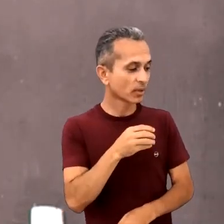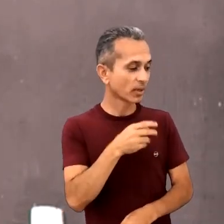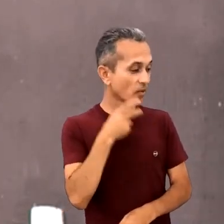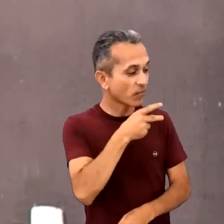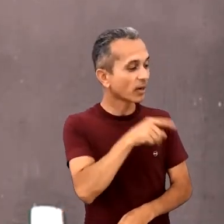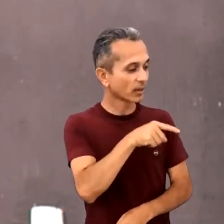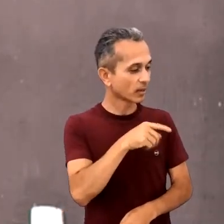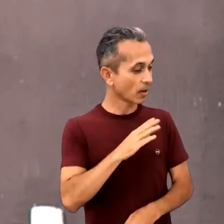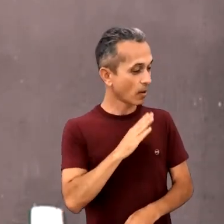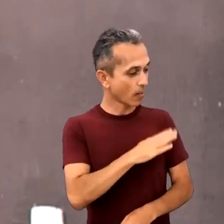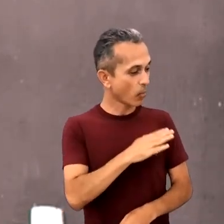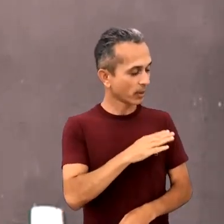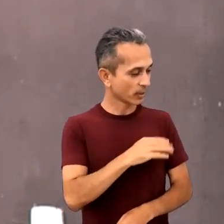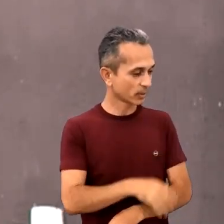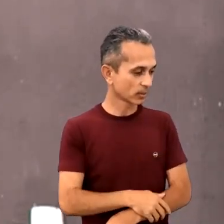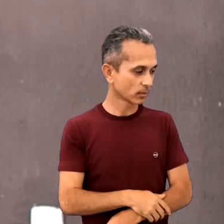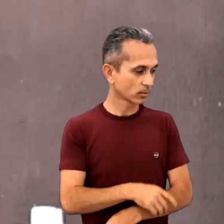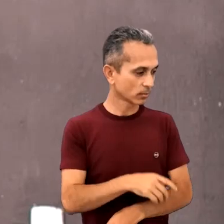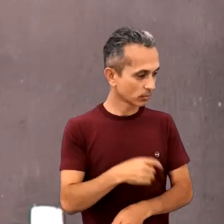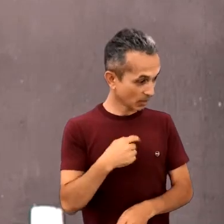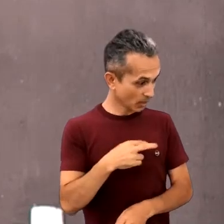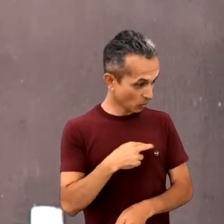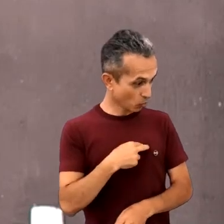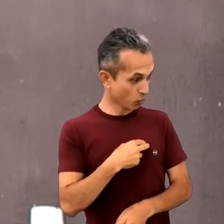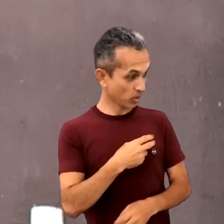você. Eu quero me casar com você.